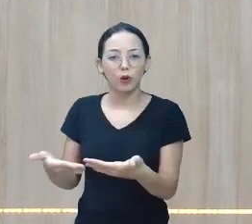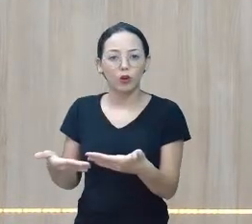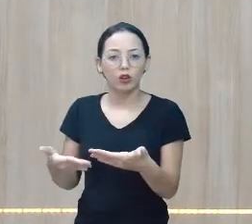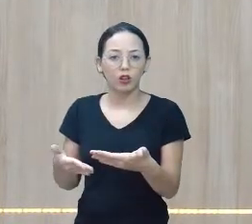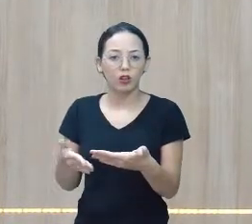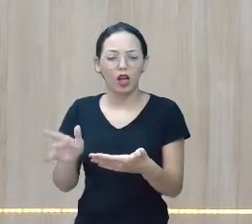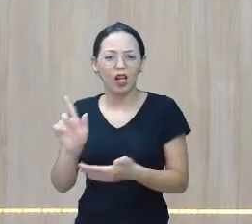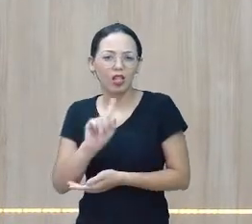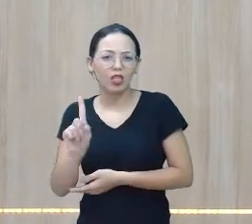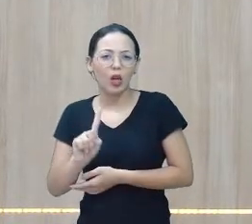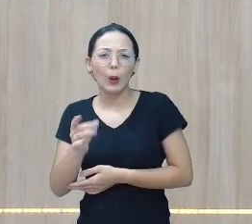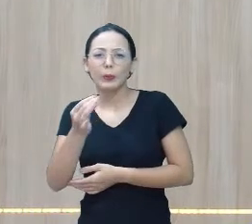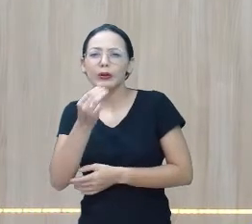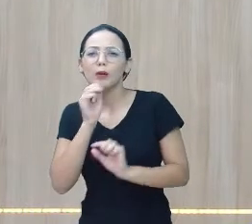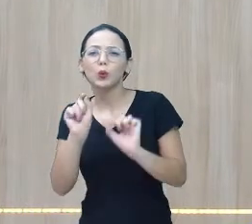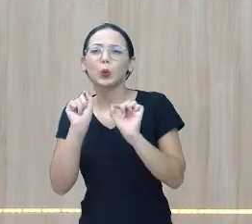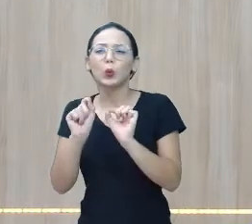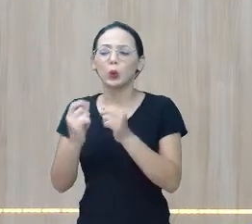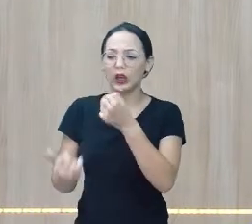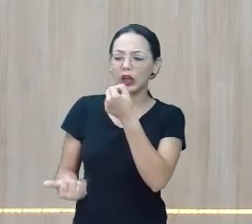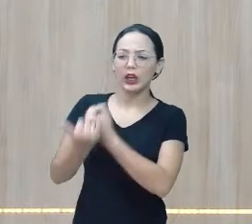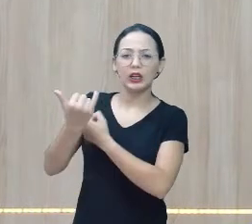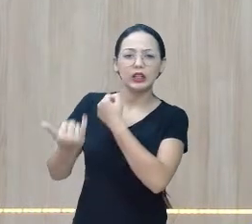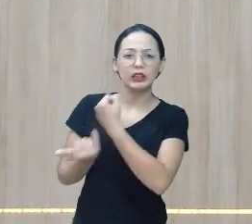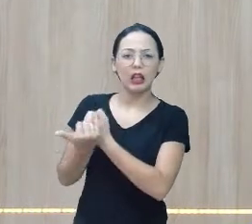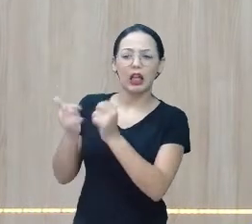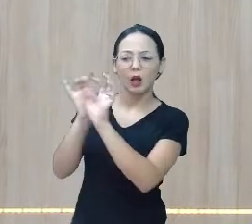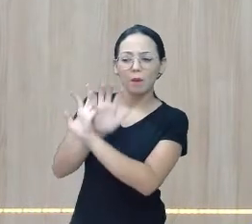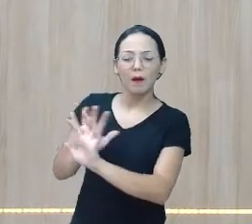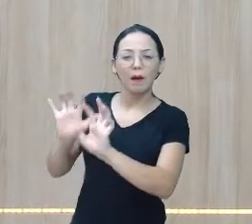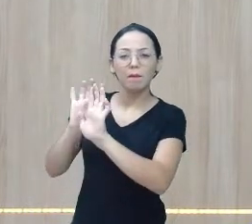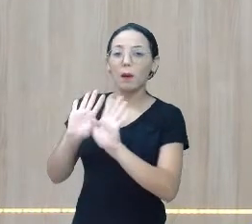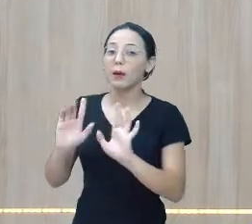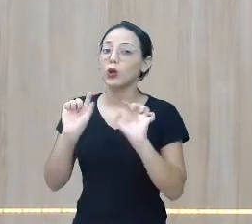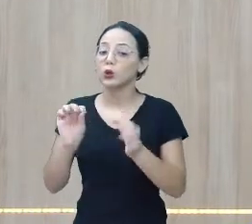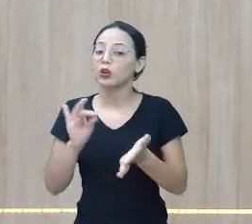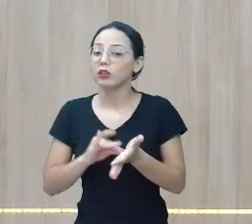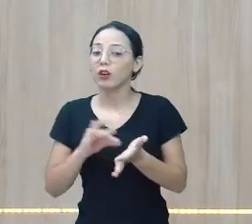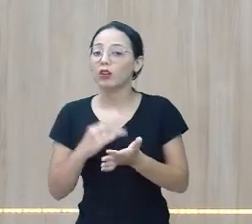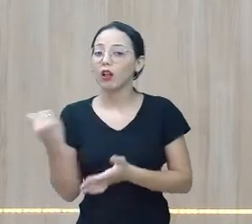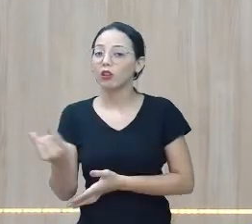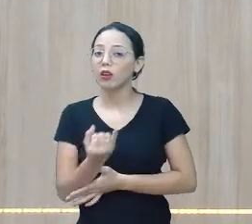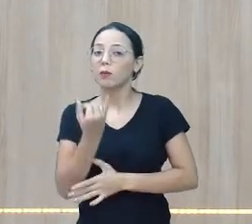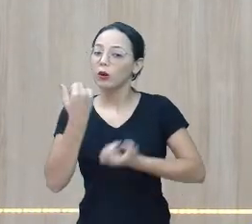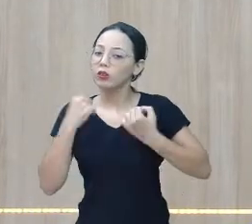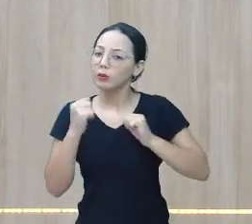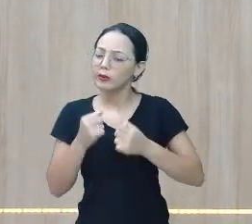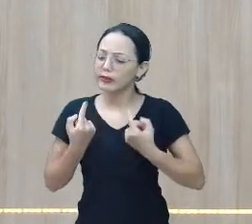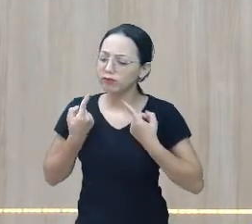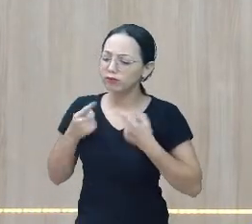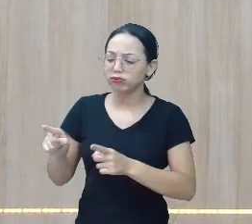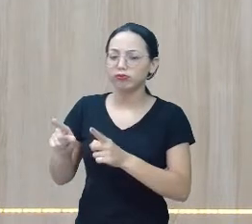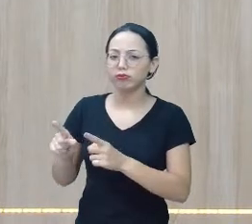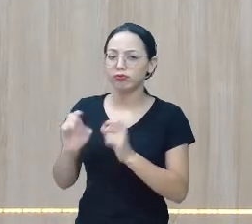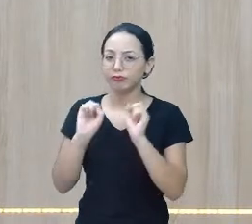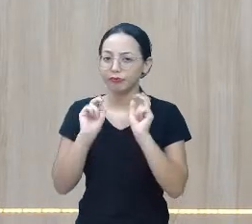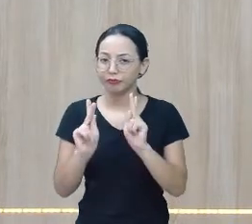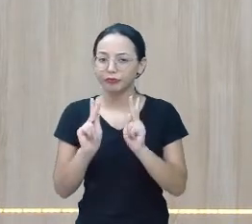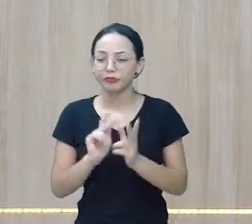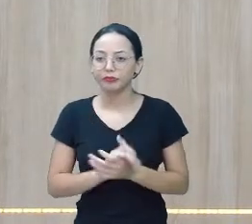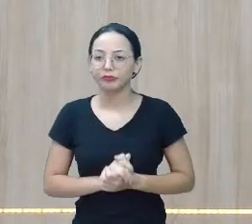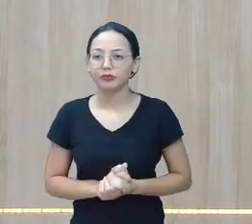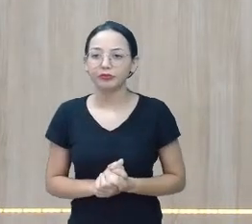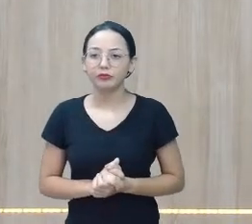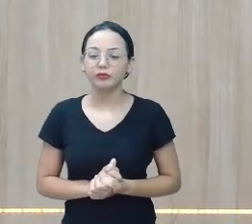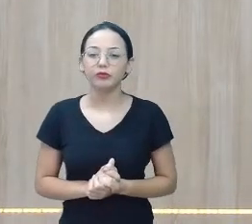não naquilo que vai lhe distrair, mas naquilo que realmente importa e que está acontecendo e deve ser questionado, ok?